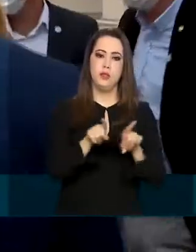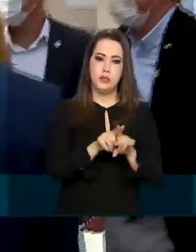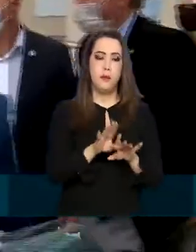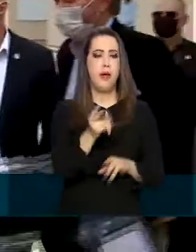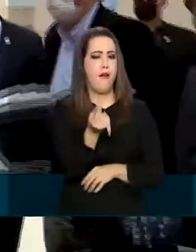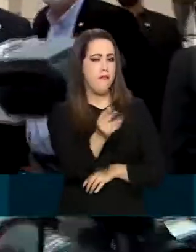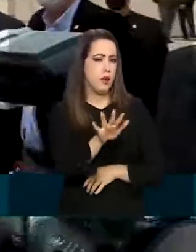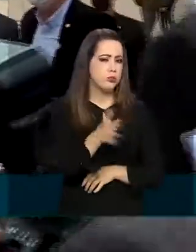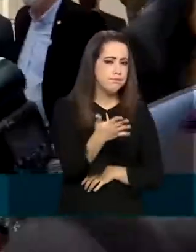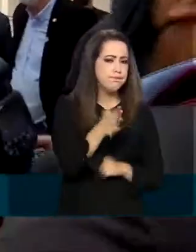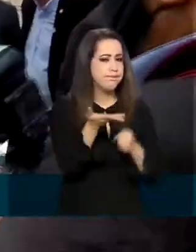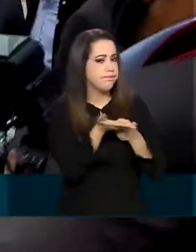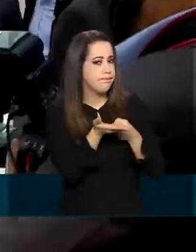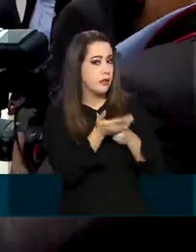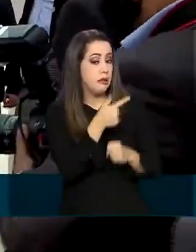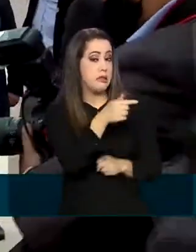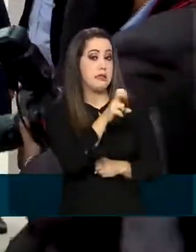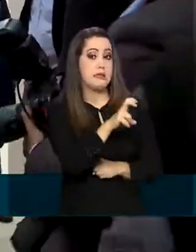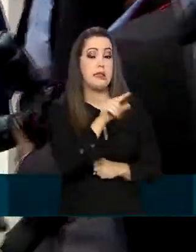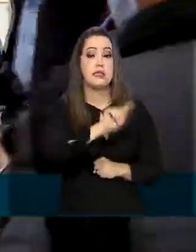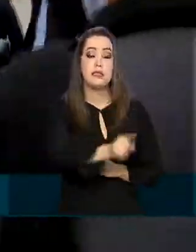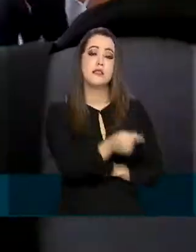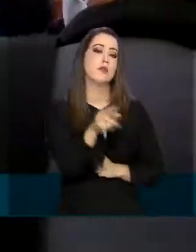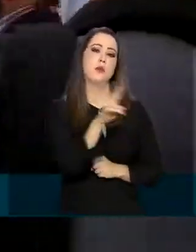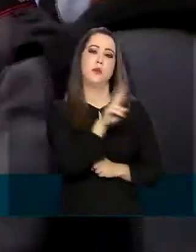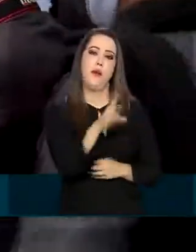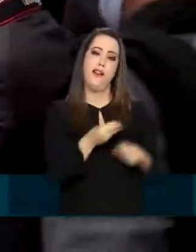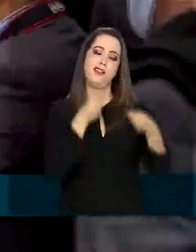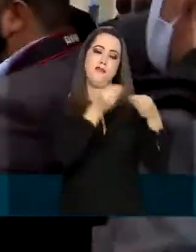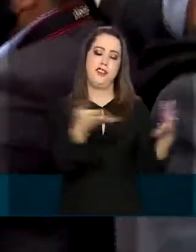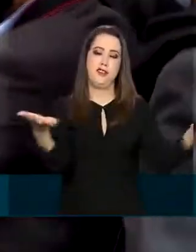avaliadas em aproximadamente R$75 mil.